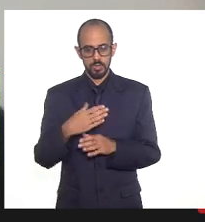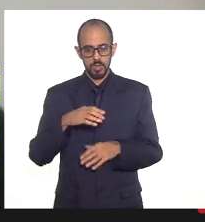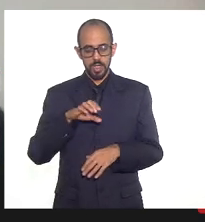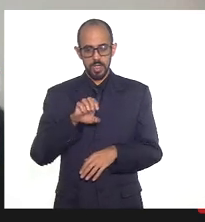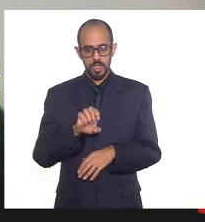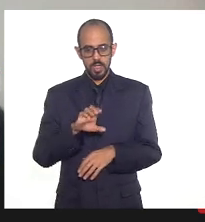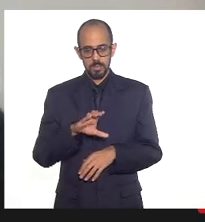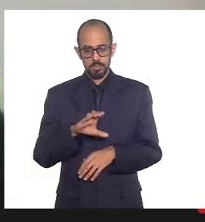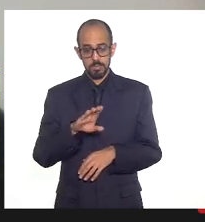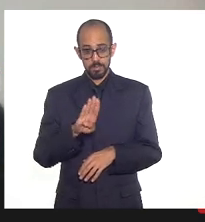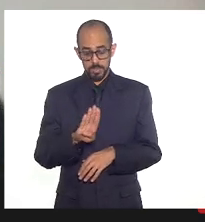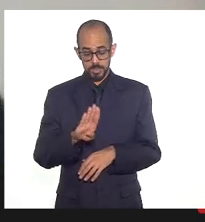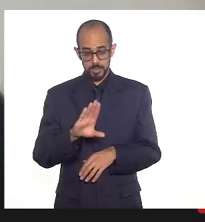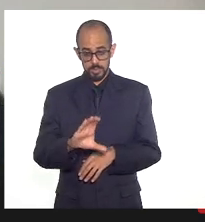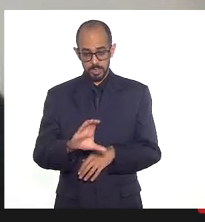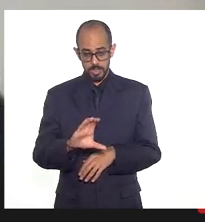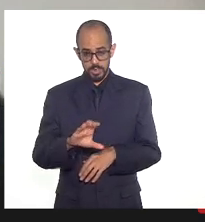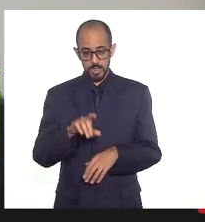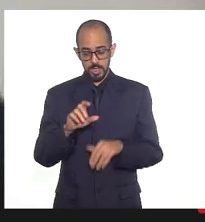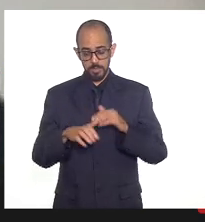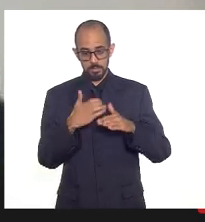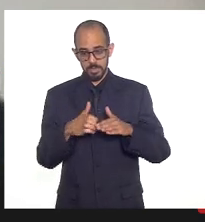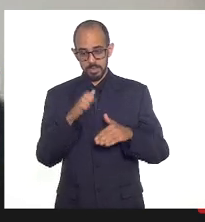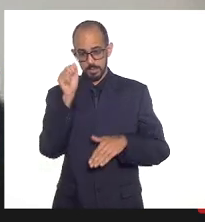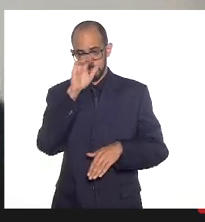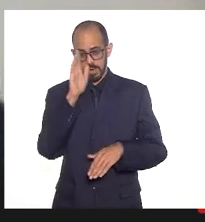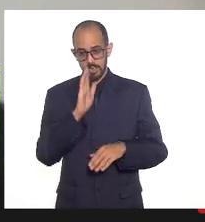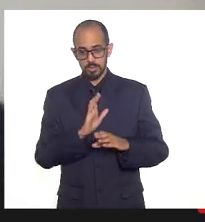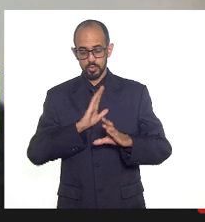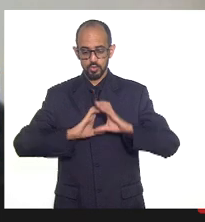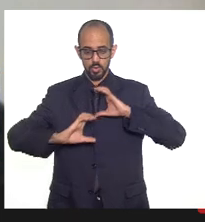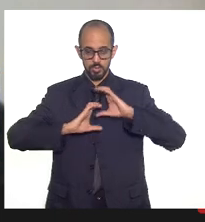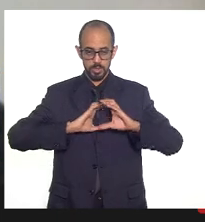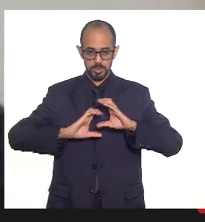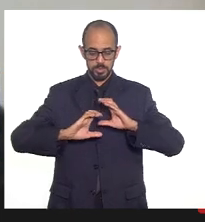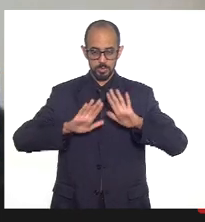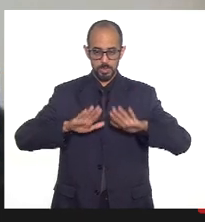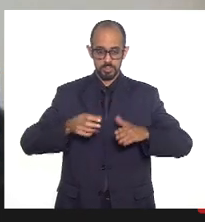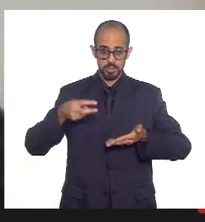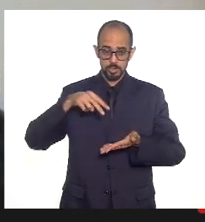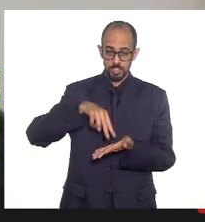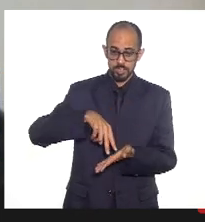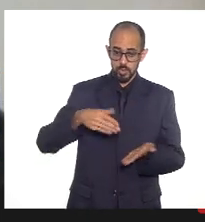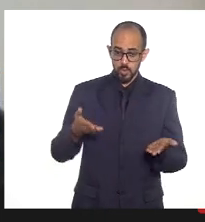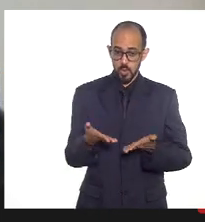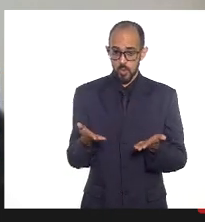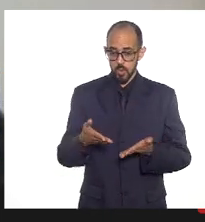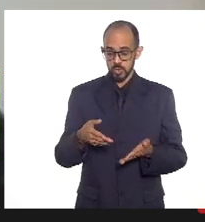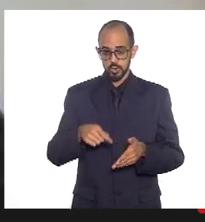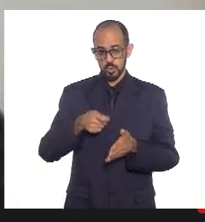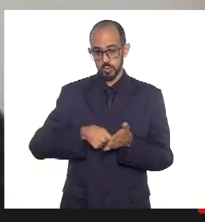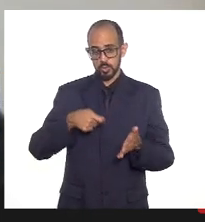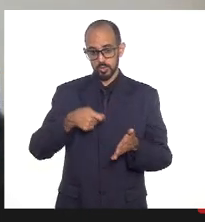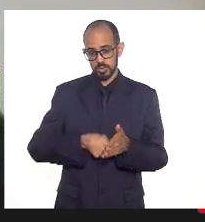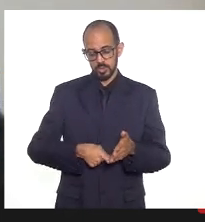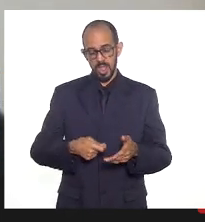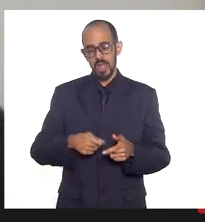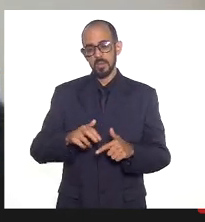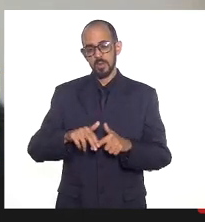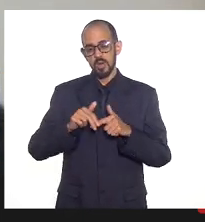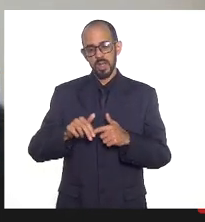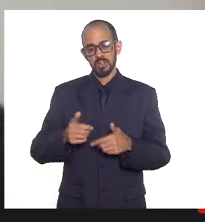Empresa Brasil de Comunicação. E hoje a gente está aqui, infelizmente, precisando realmente lutar contra os retrocessos,